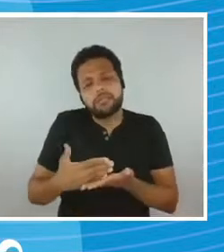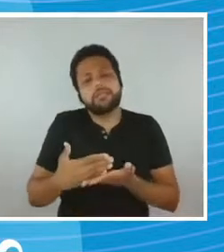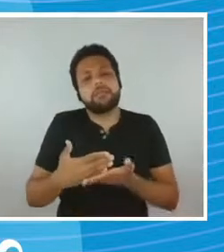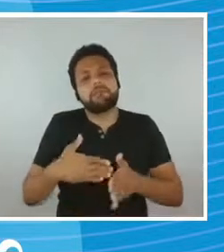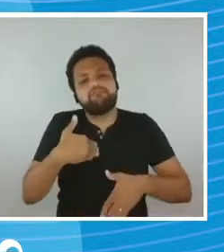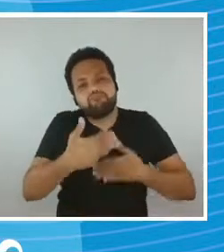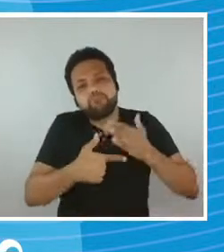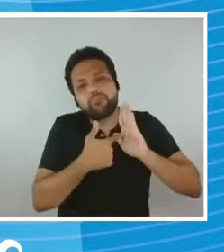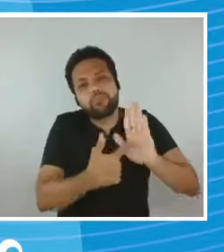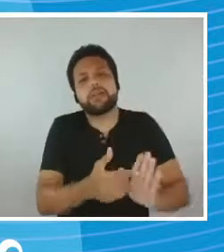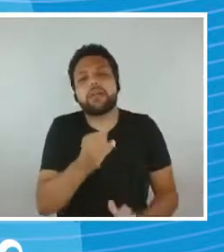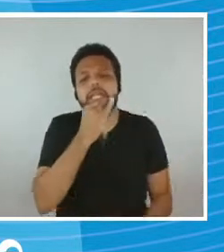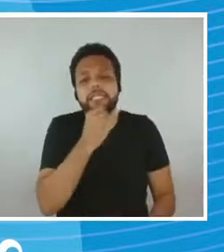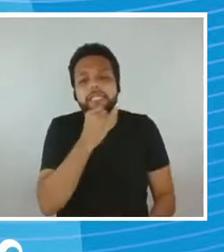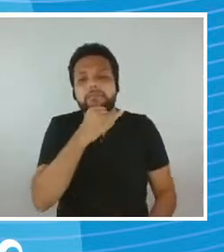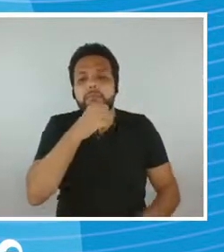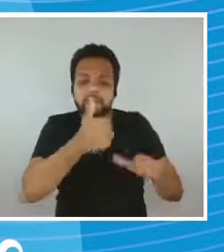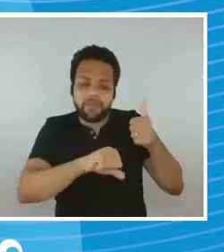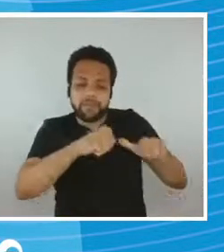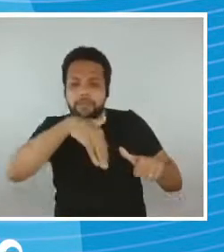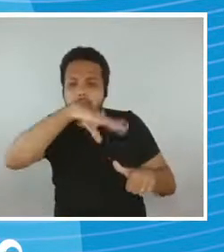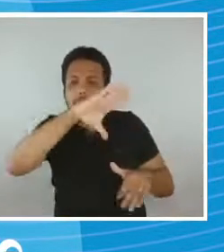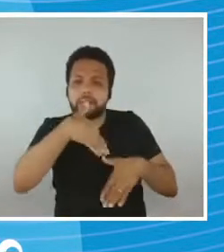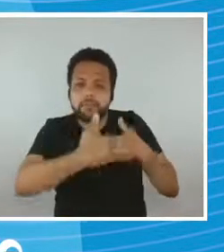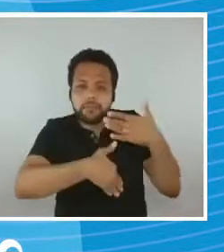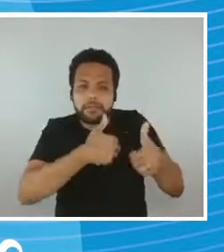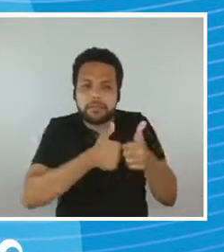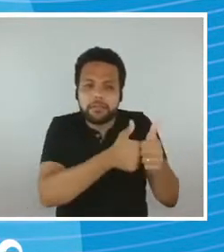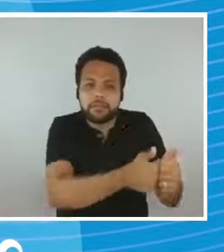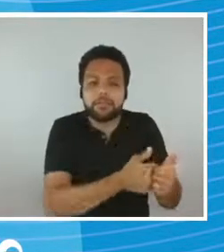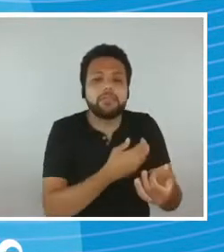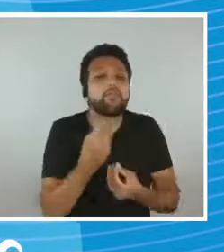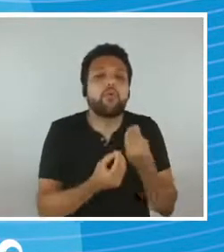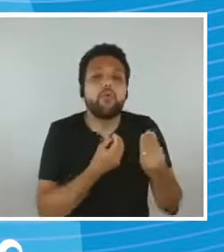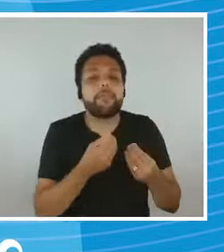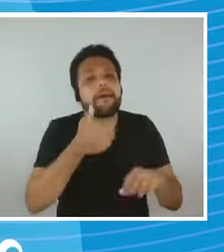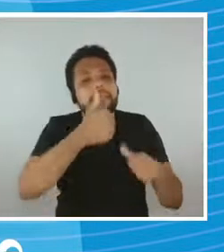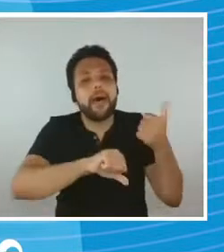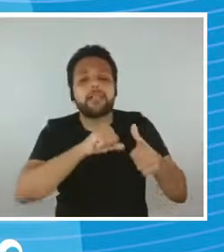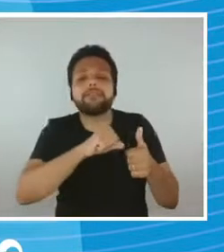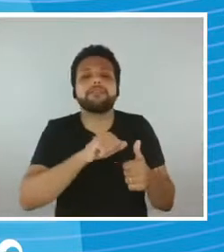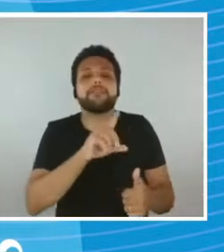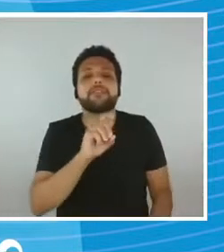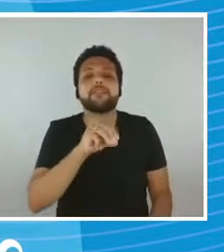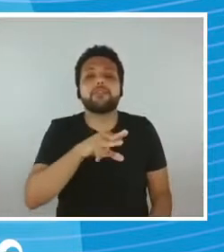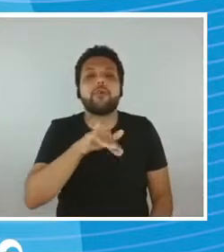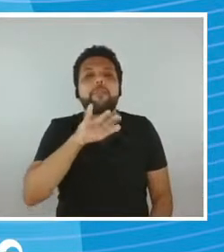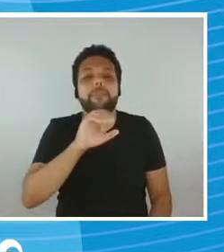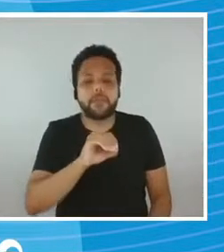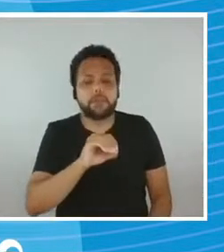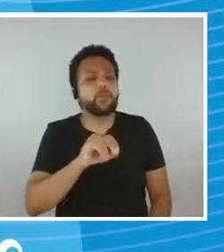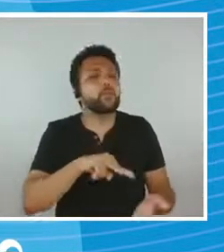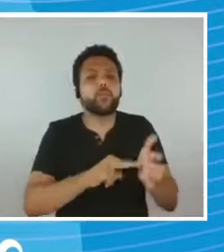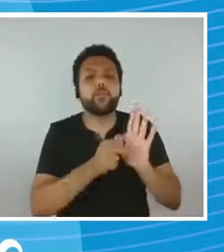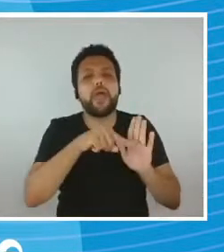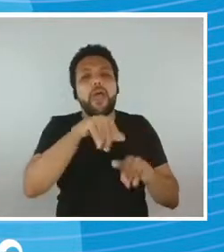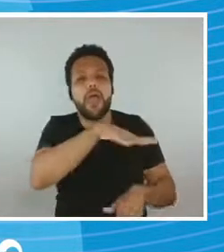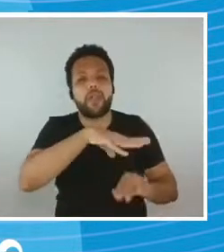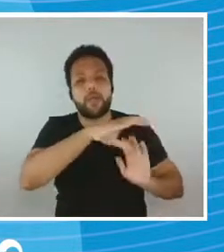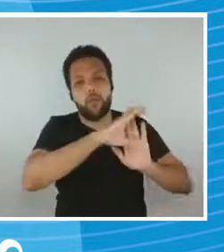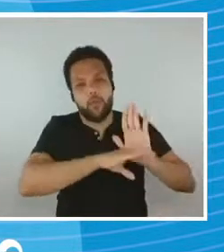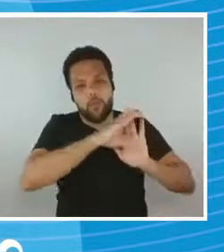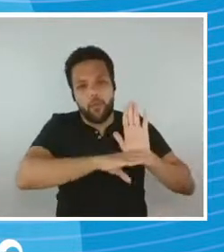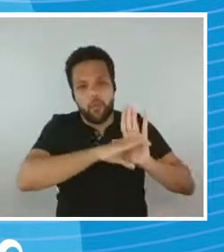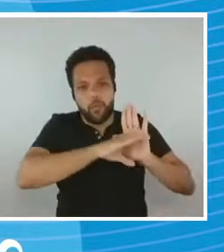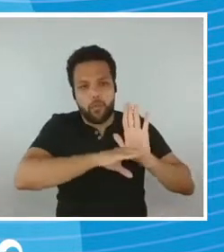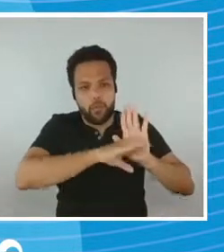de uma avaliação que fosse mais processual, ela parte de uma análise do domínio, ou seja, ela parte do currículo. O currículo é realmente